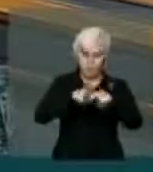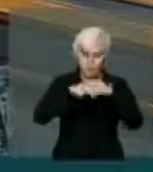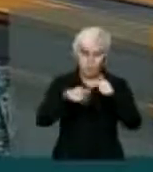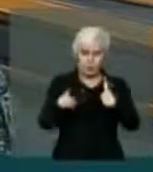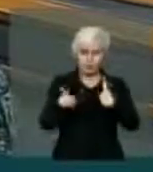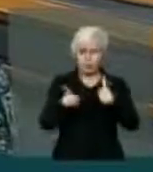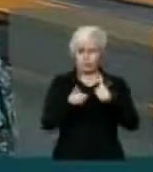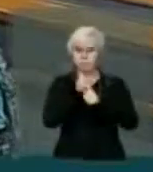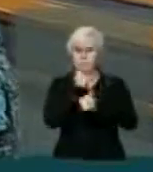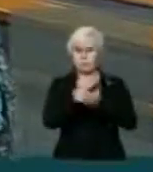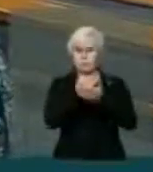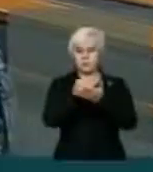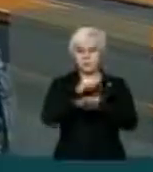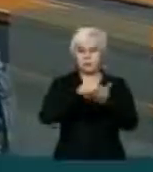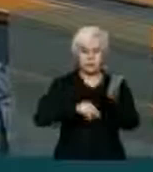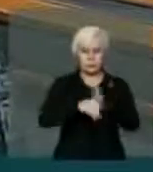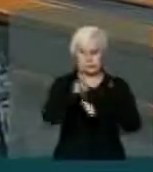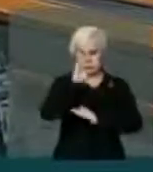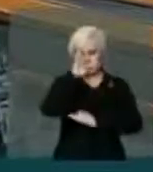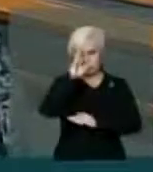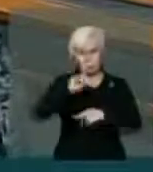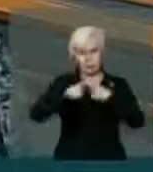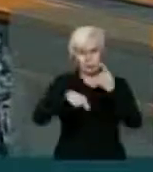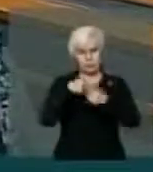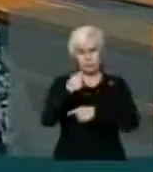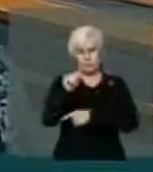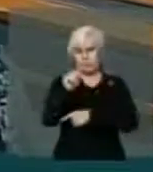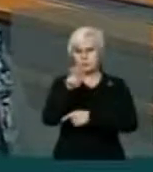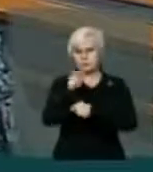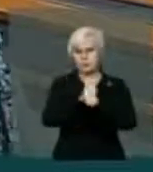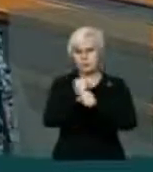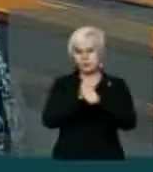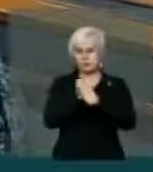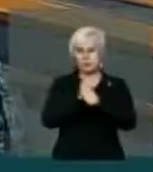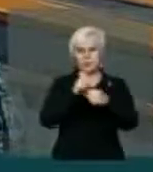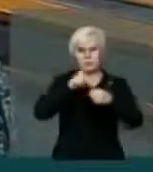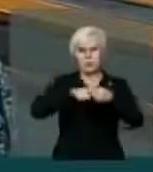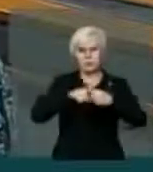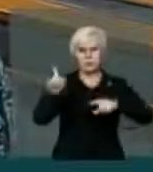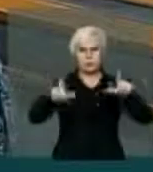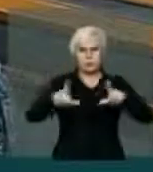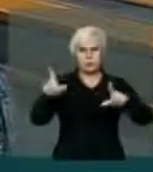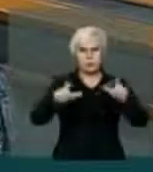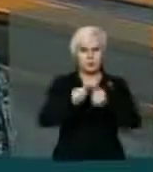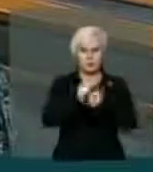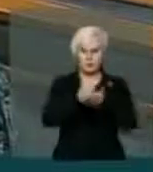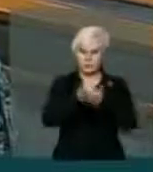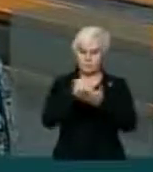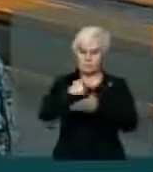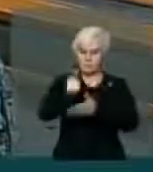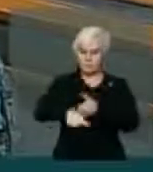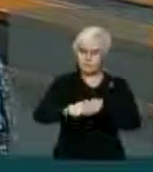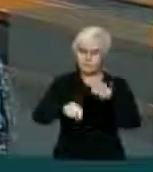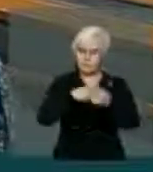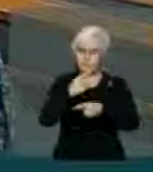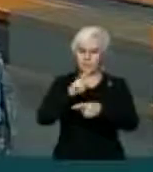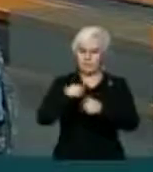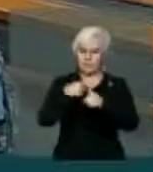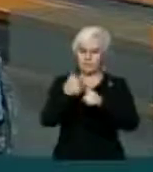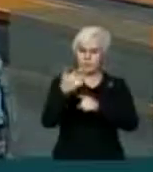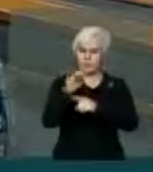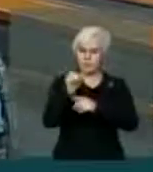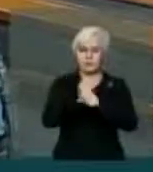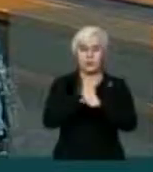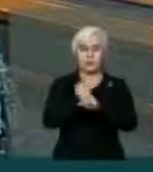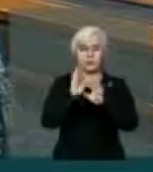cabeça de rede. E antes da renovação, depois de 15 anos de concessão de televisão, e renovação depois de 10 anos,